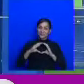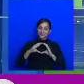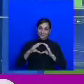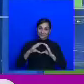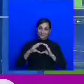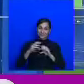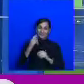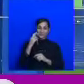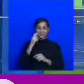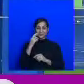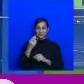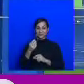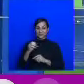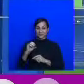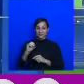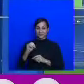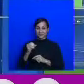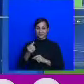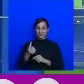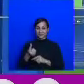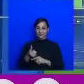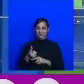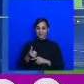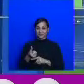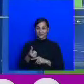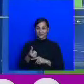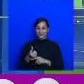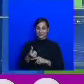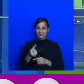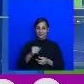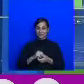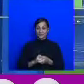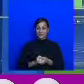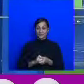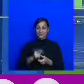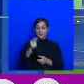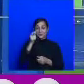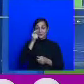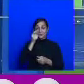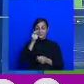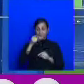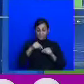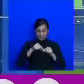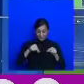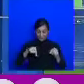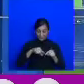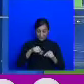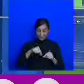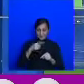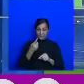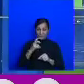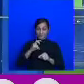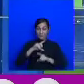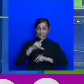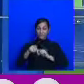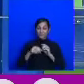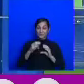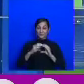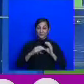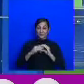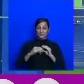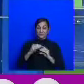rosa, 06. Rosa, 06. Hora de confirmar as 15 dezenas sorteadas no